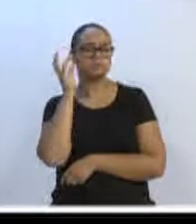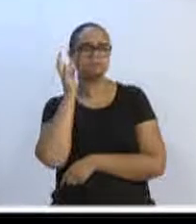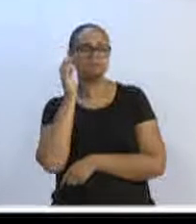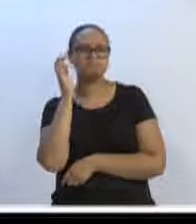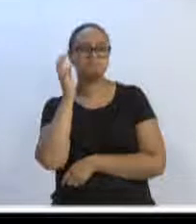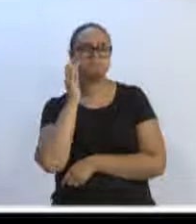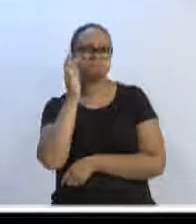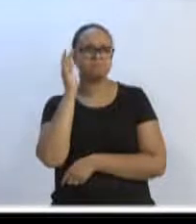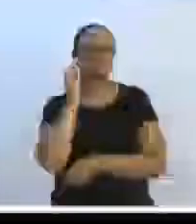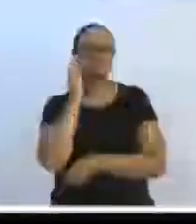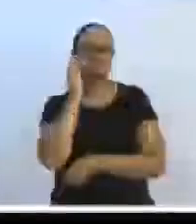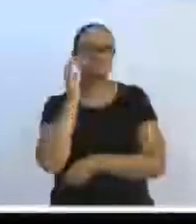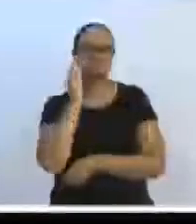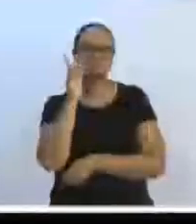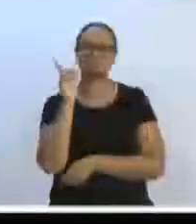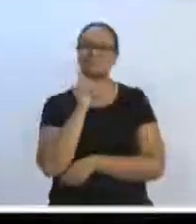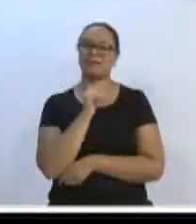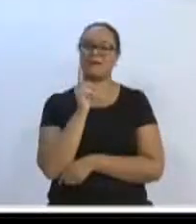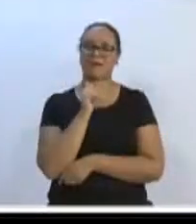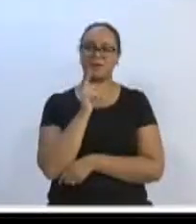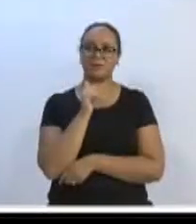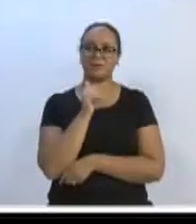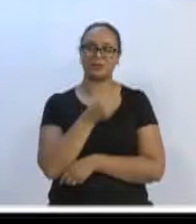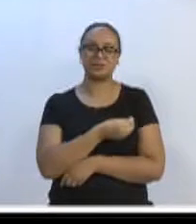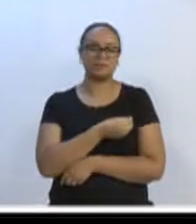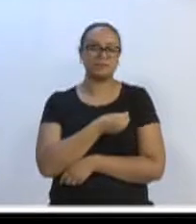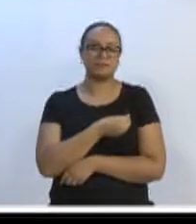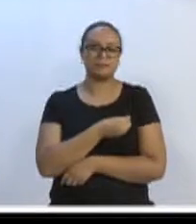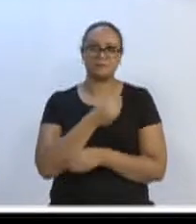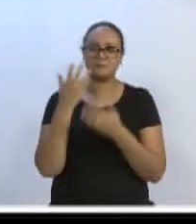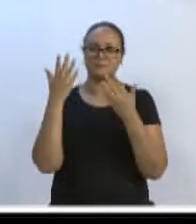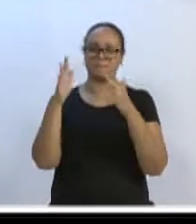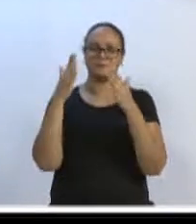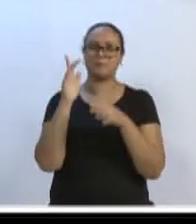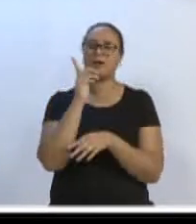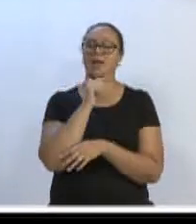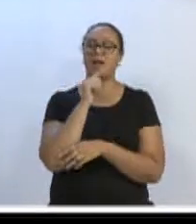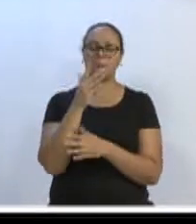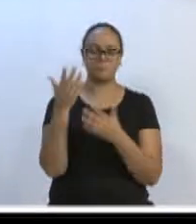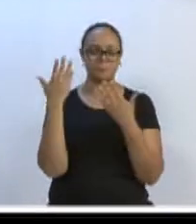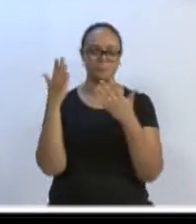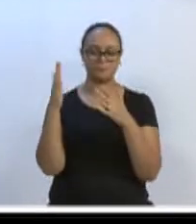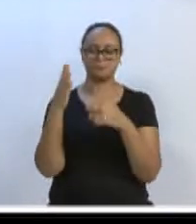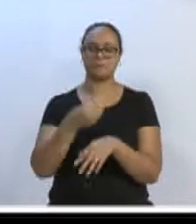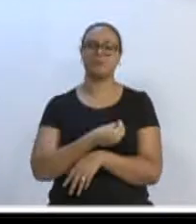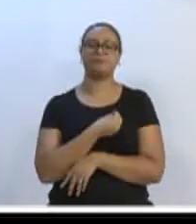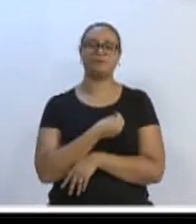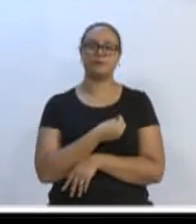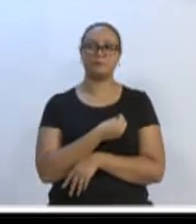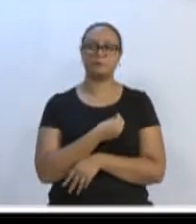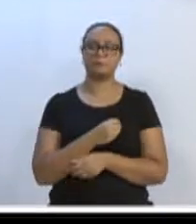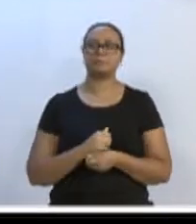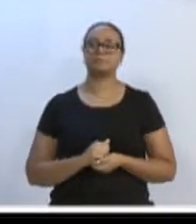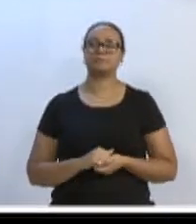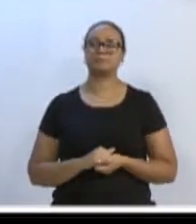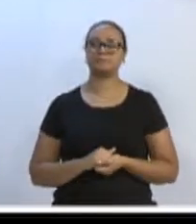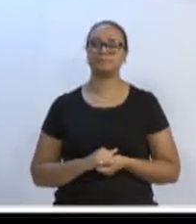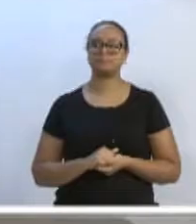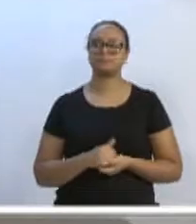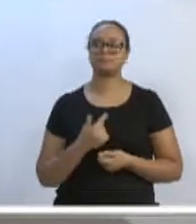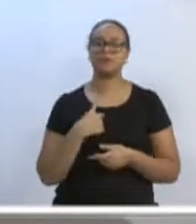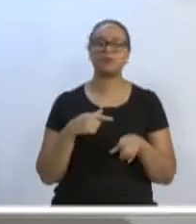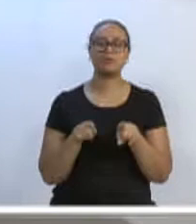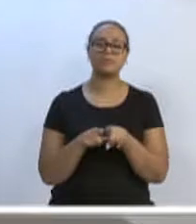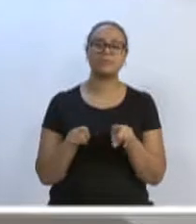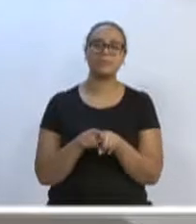da natureza viva água viva a vida eu quero aqui trazer também